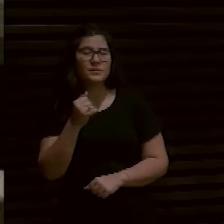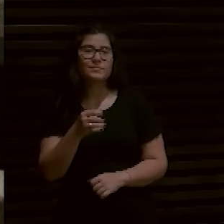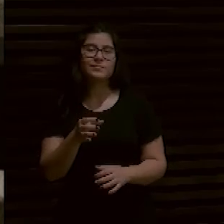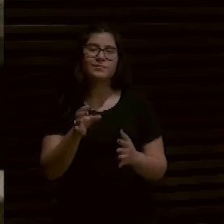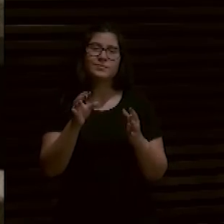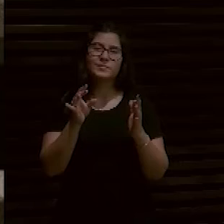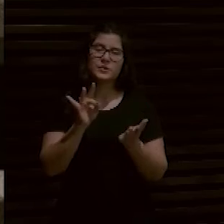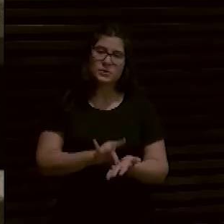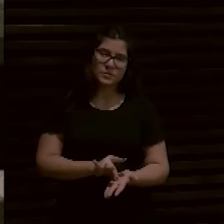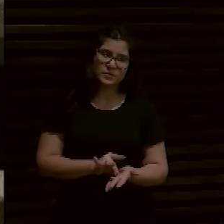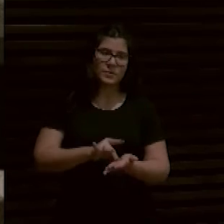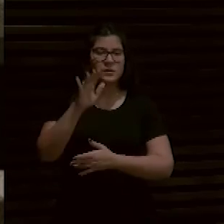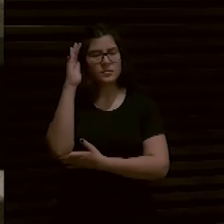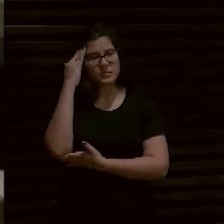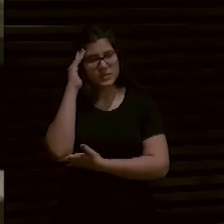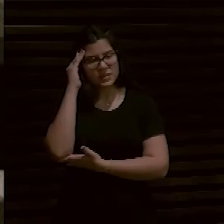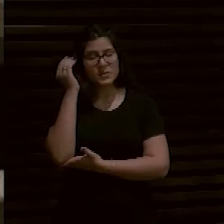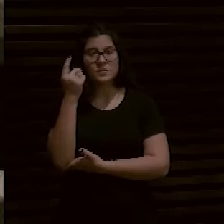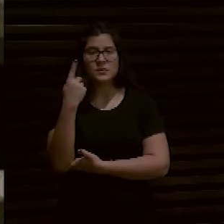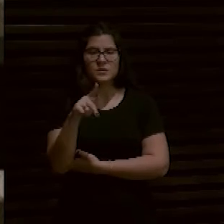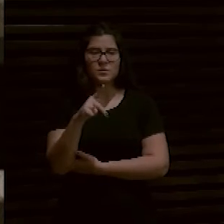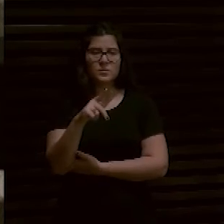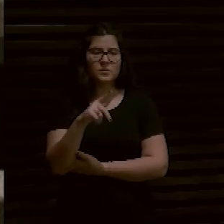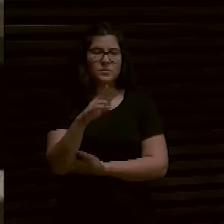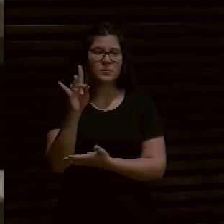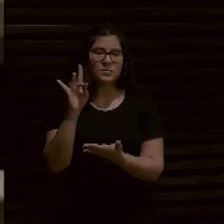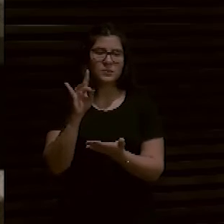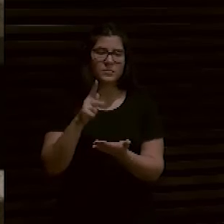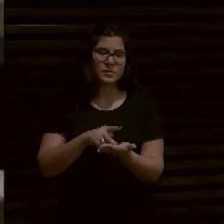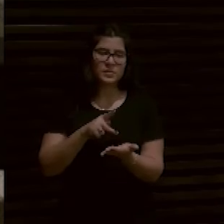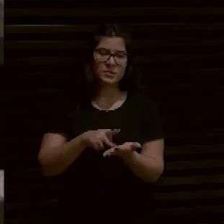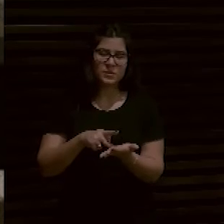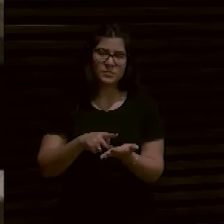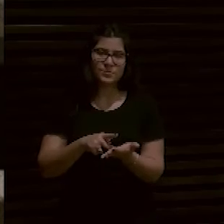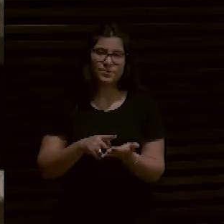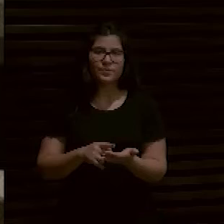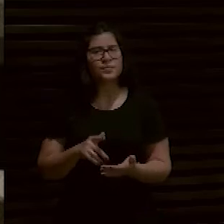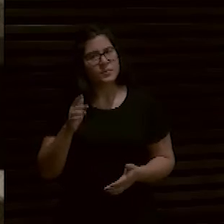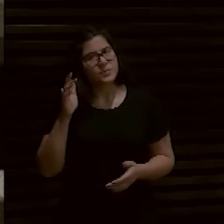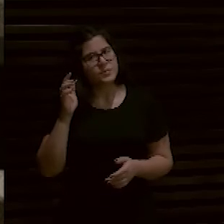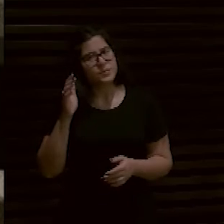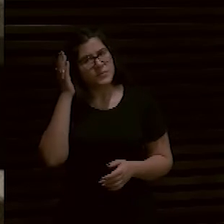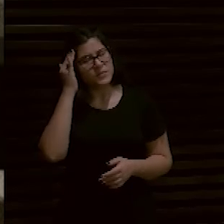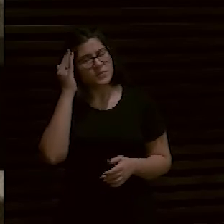definitivamente entende a sua realidade de homem. E sabe por quê?